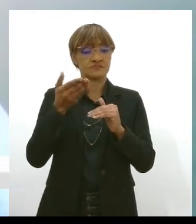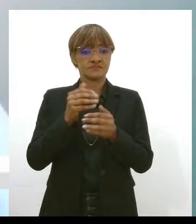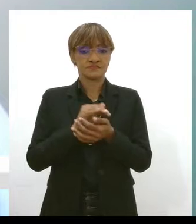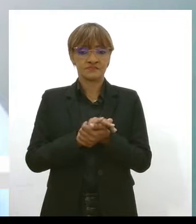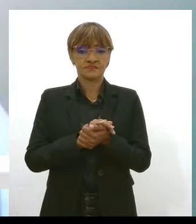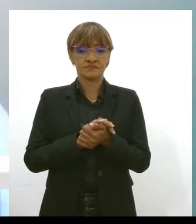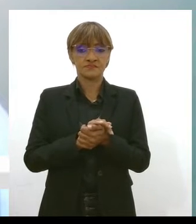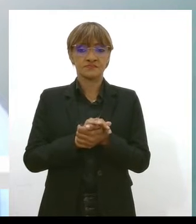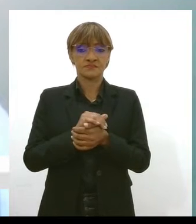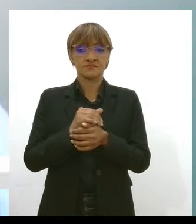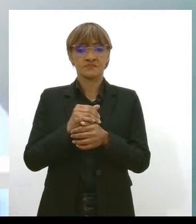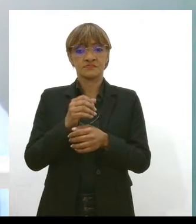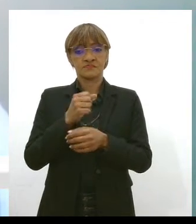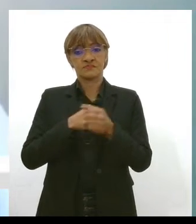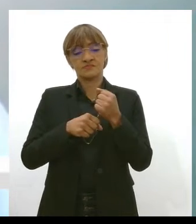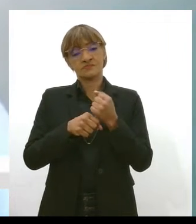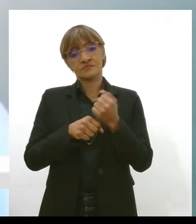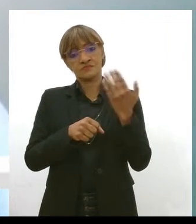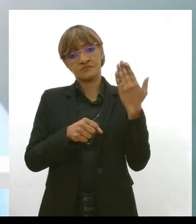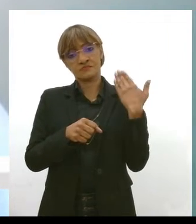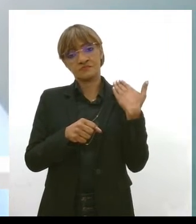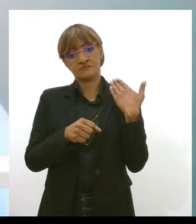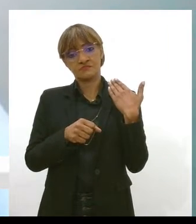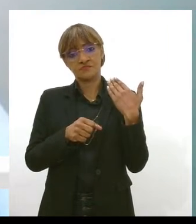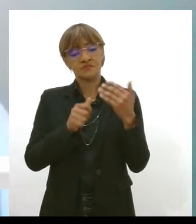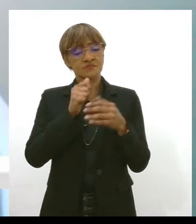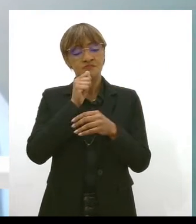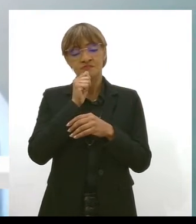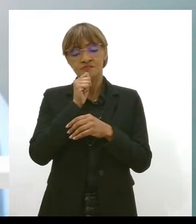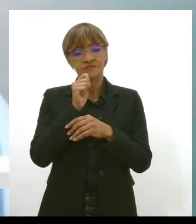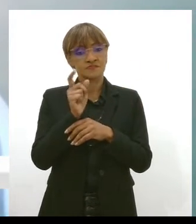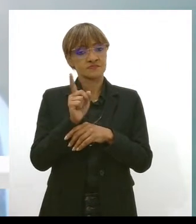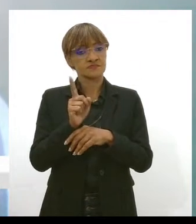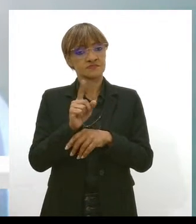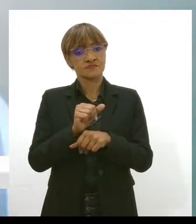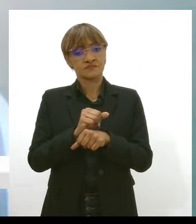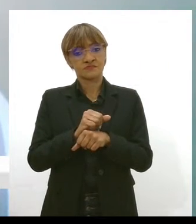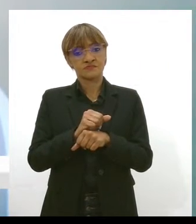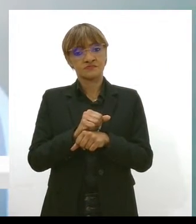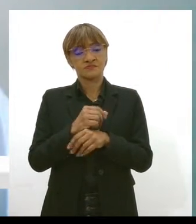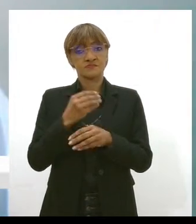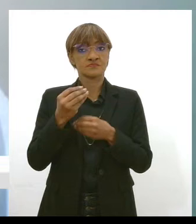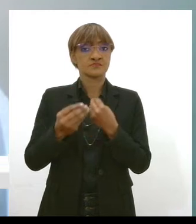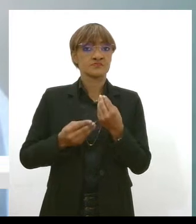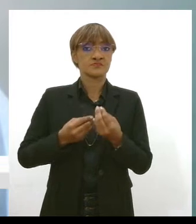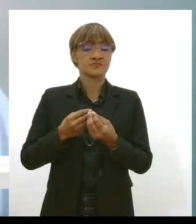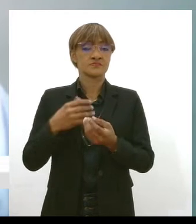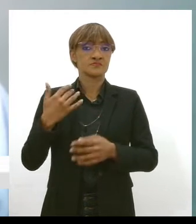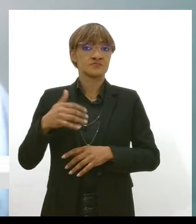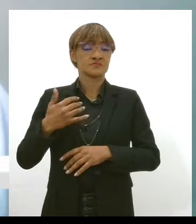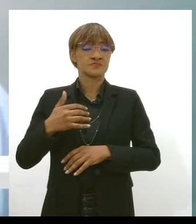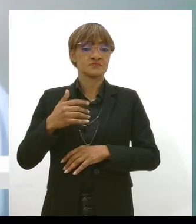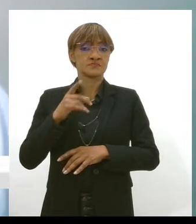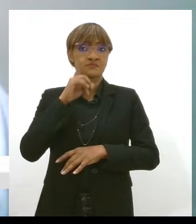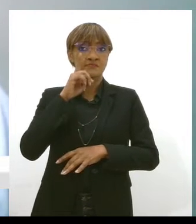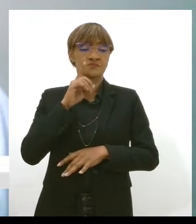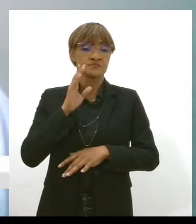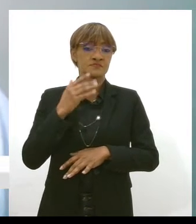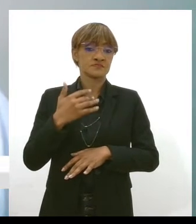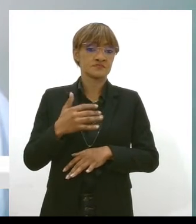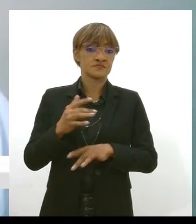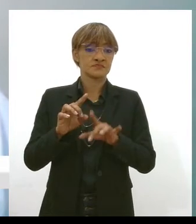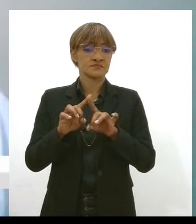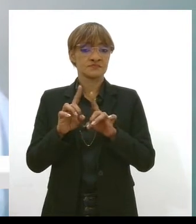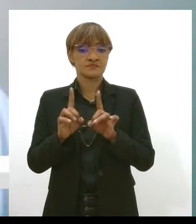esse critério não era absorvido no alto risco. Porque a gente via as meninas